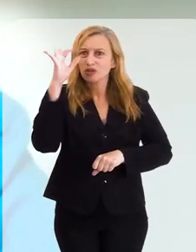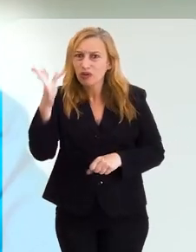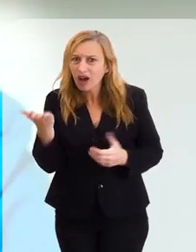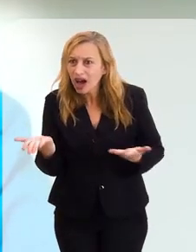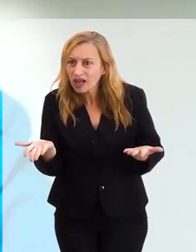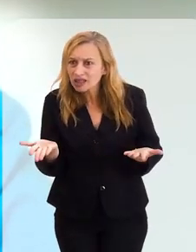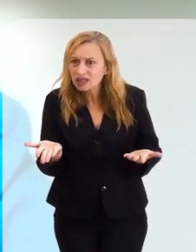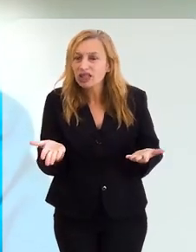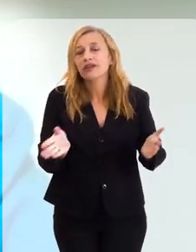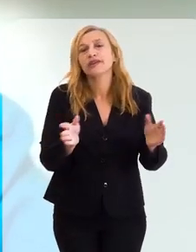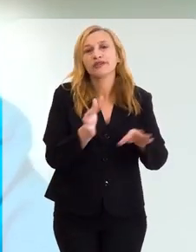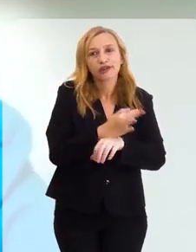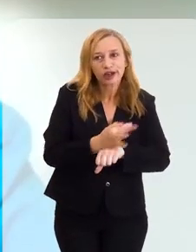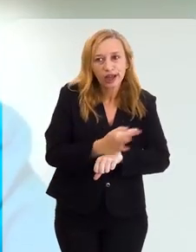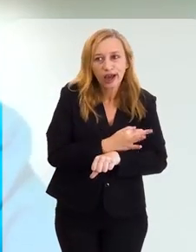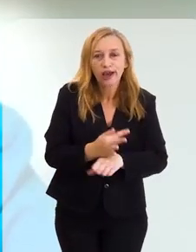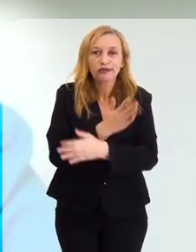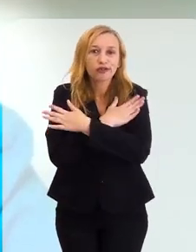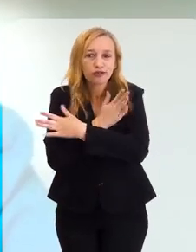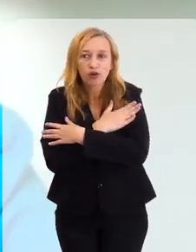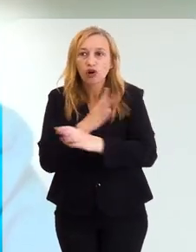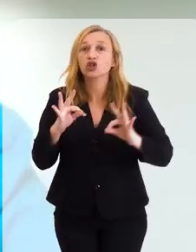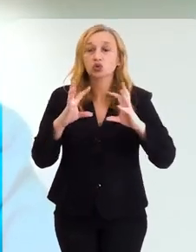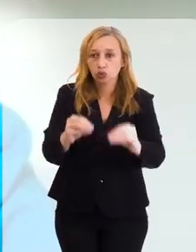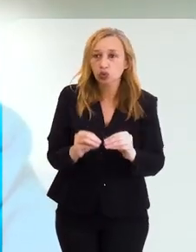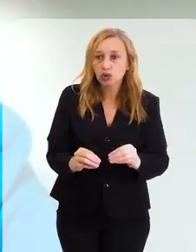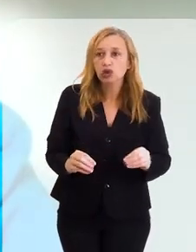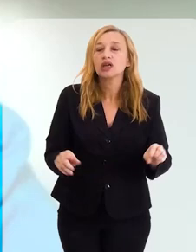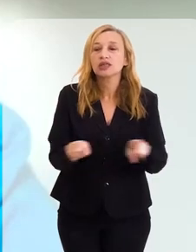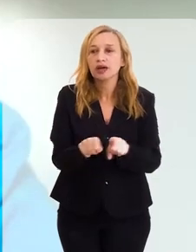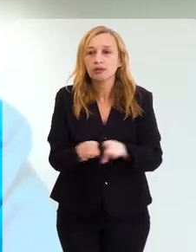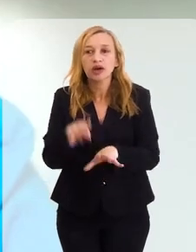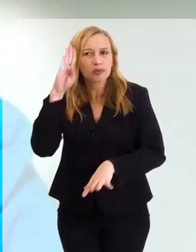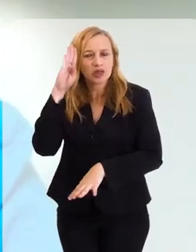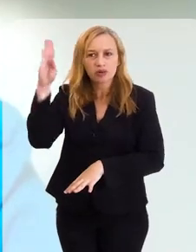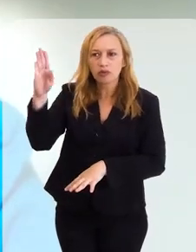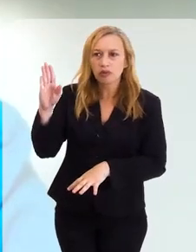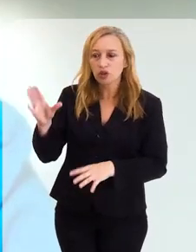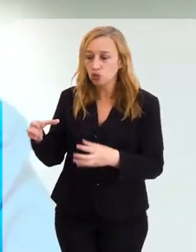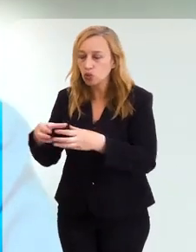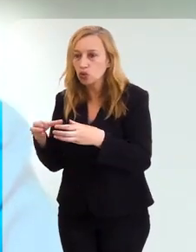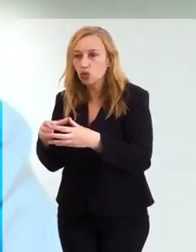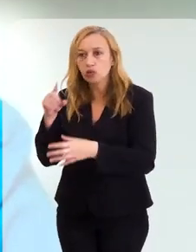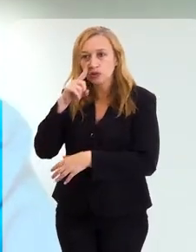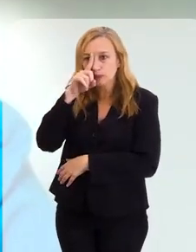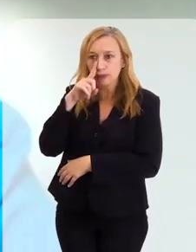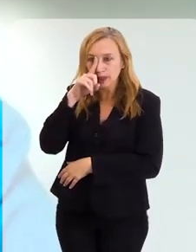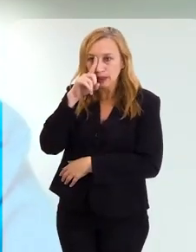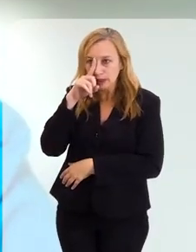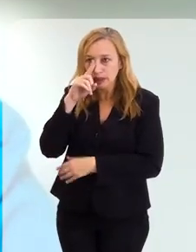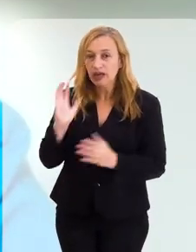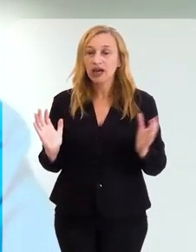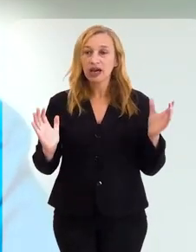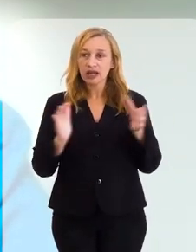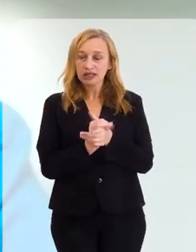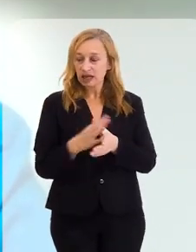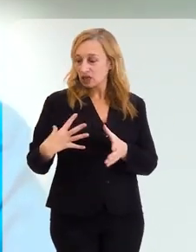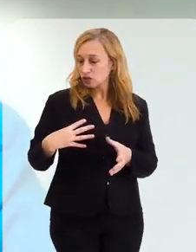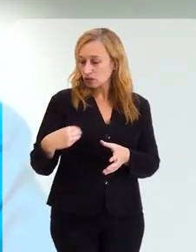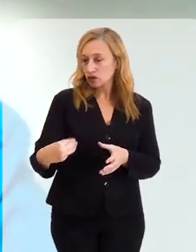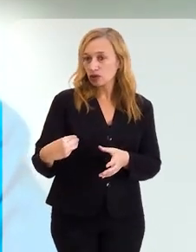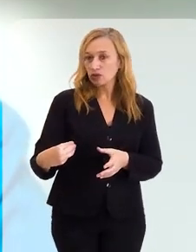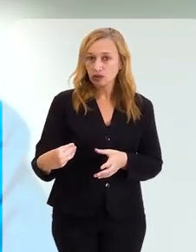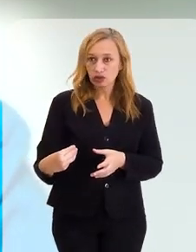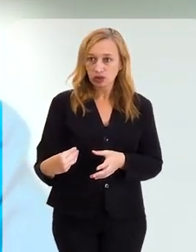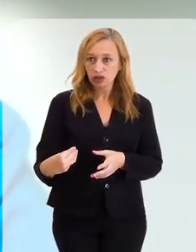como a noite de madrugada e em feriados e finais de semana, principalmente naqueles grupos de risco a que já me referi,